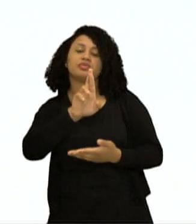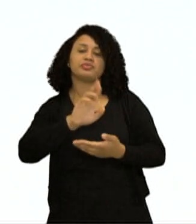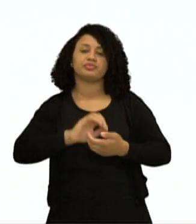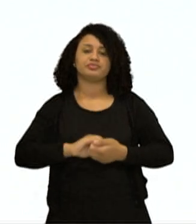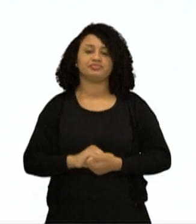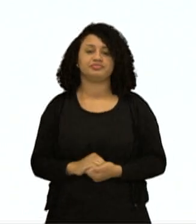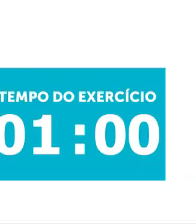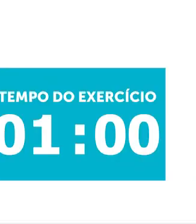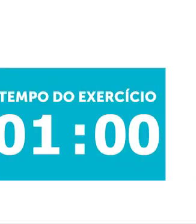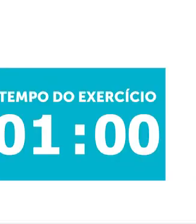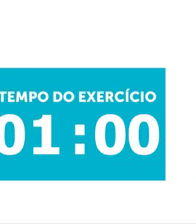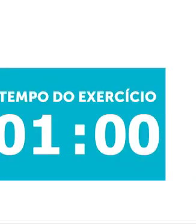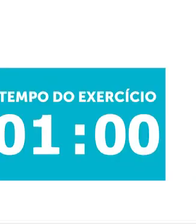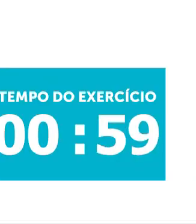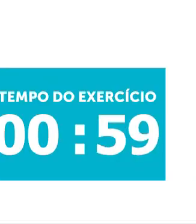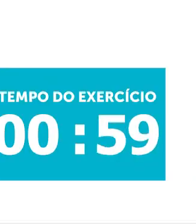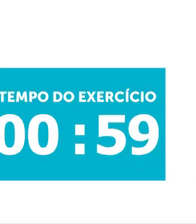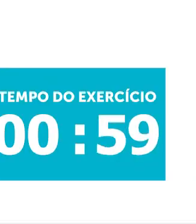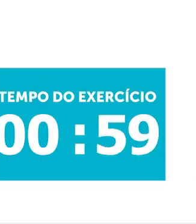caderno.